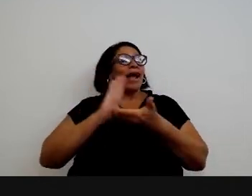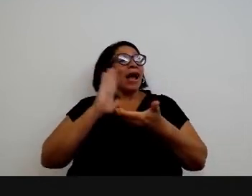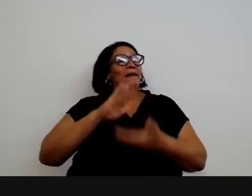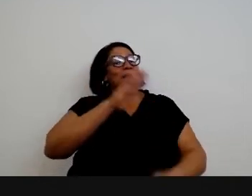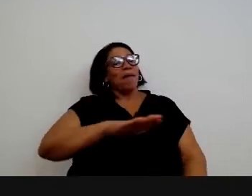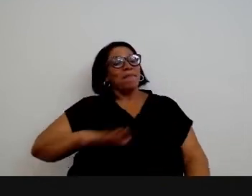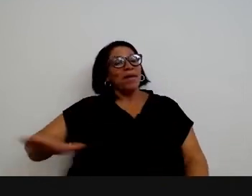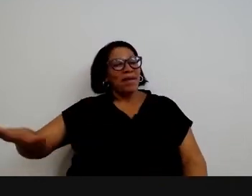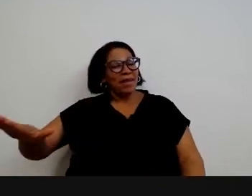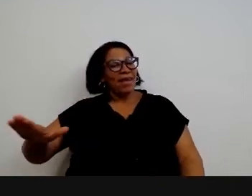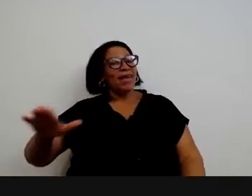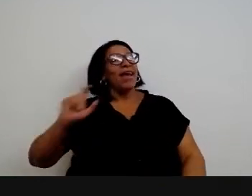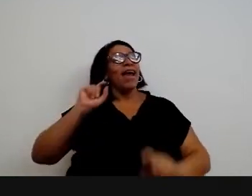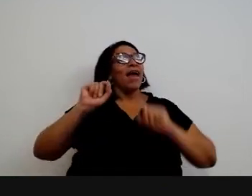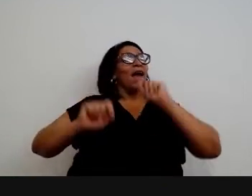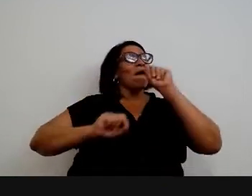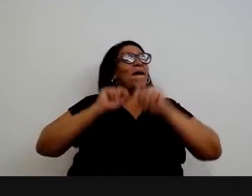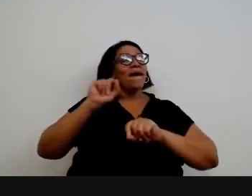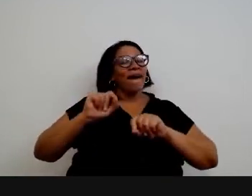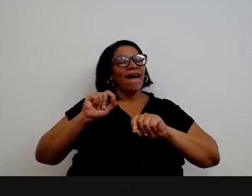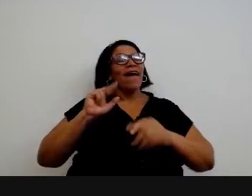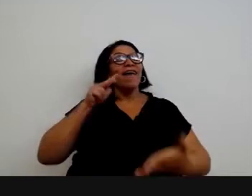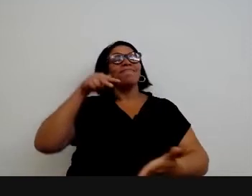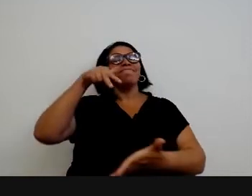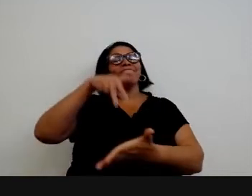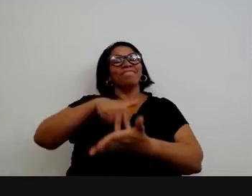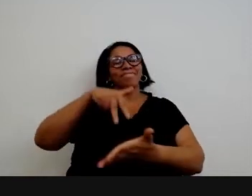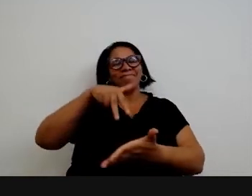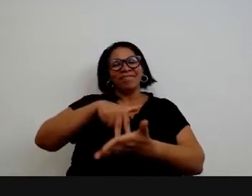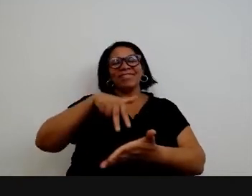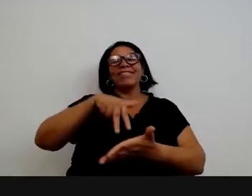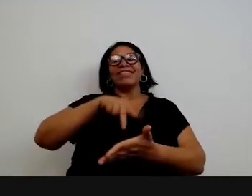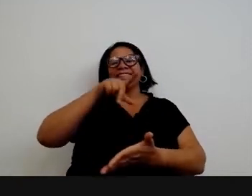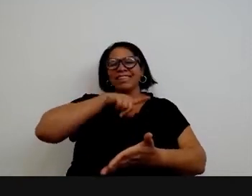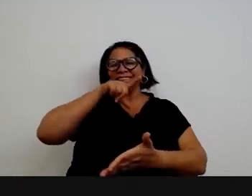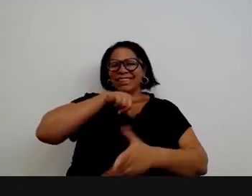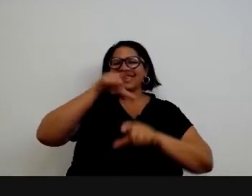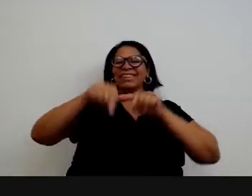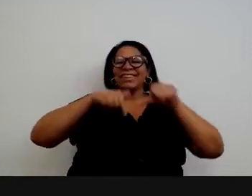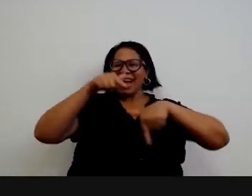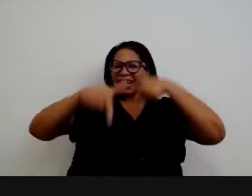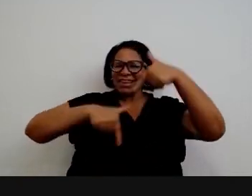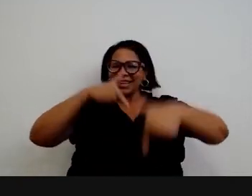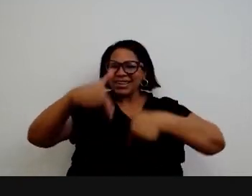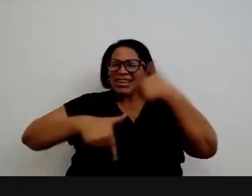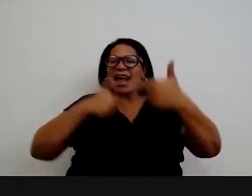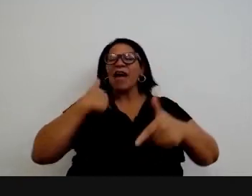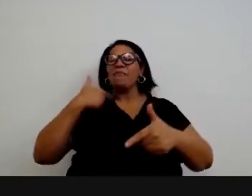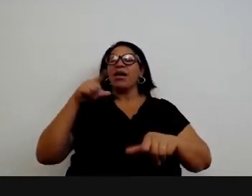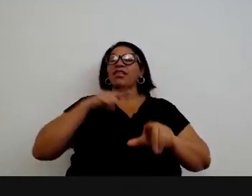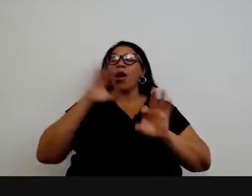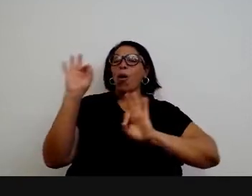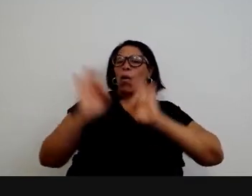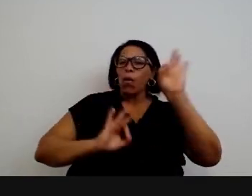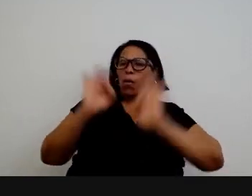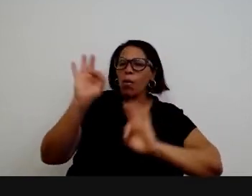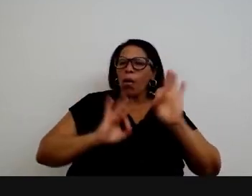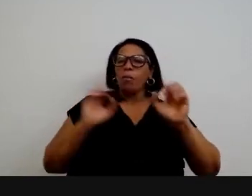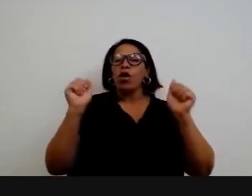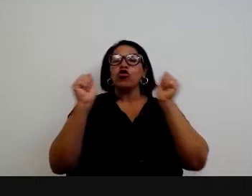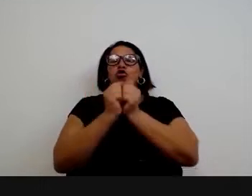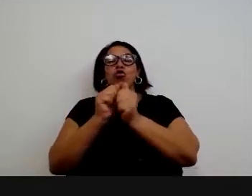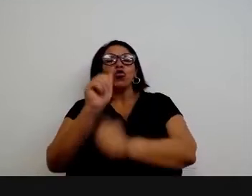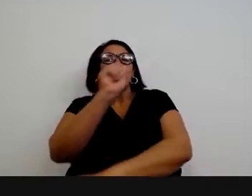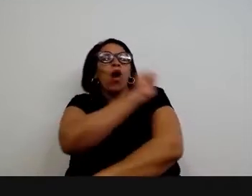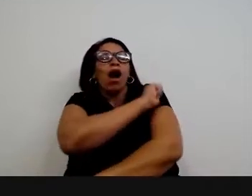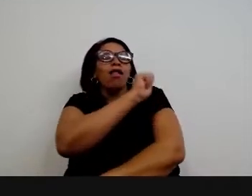coloca na posição de pessoa que está orquestrando ali todo o processo com os